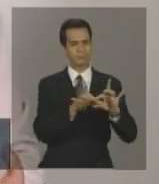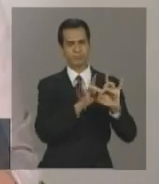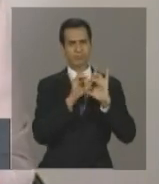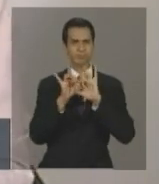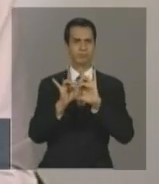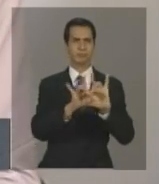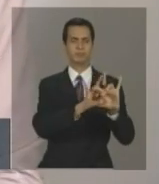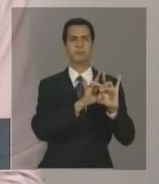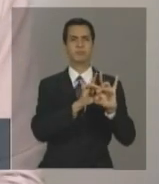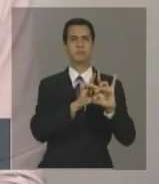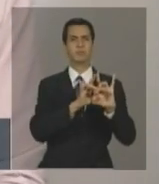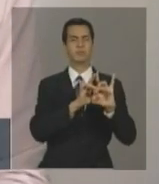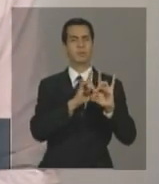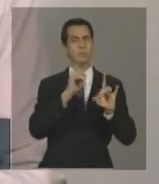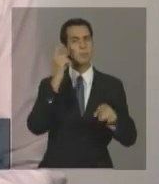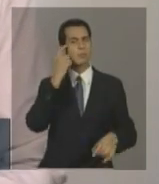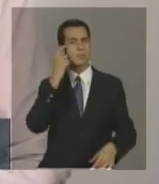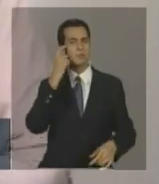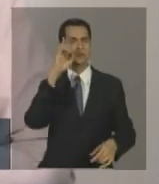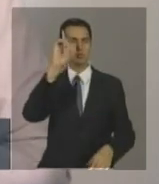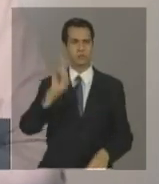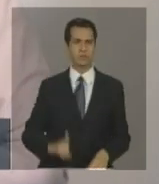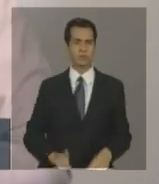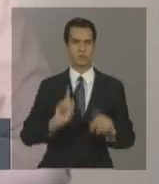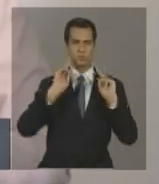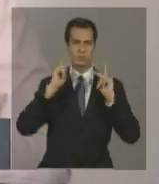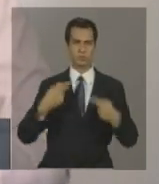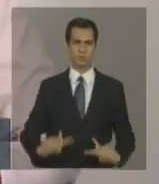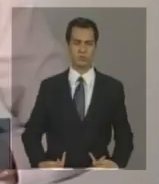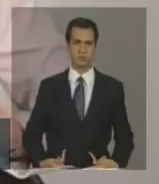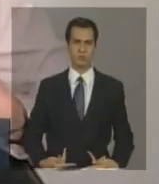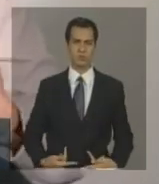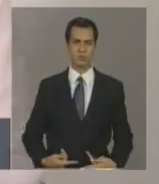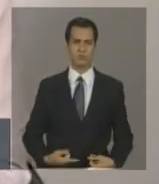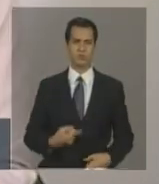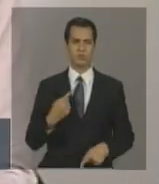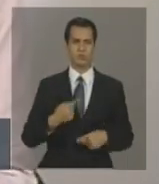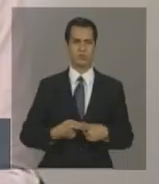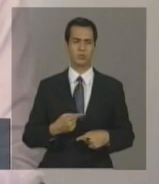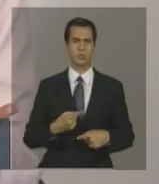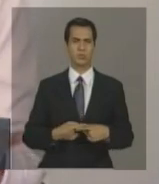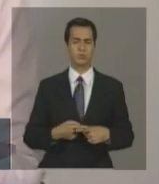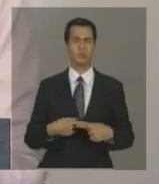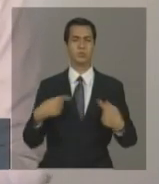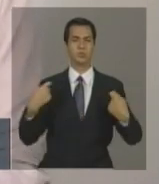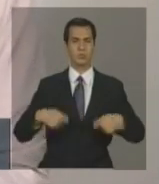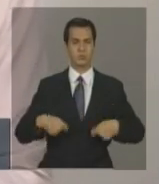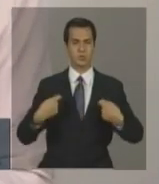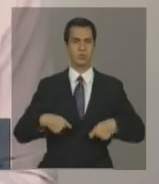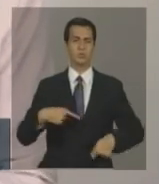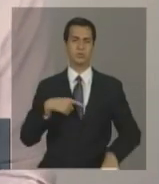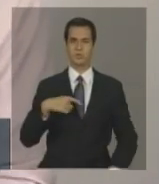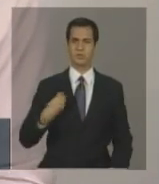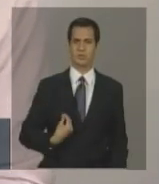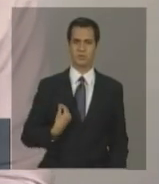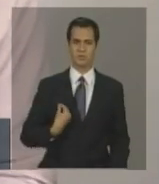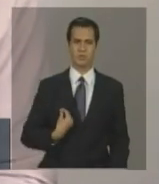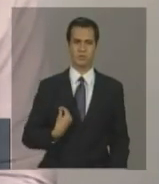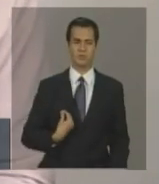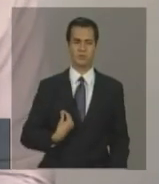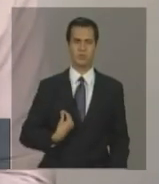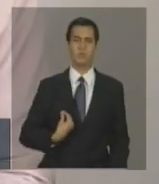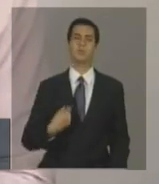cooperação, pensando os direitos humanos como pressupostos que também devem estar presentes e na atuação